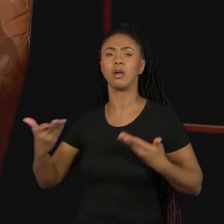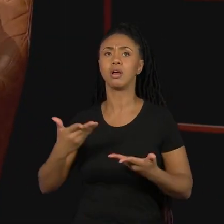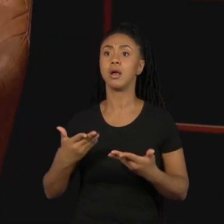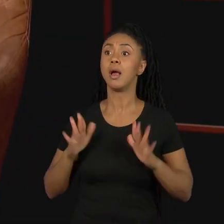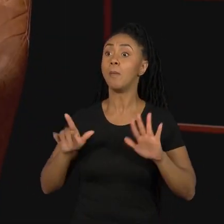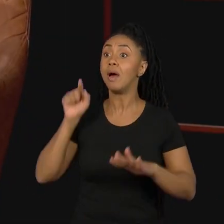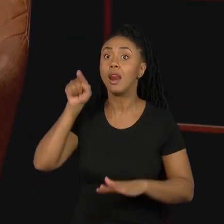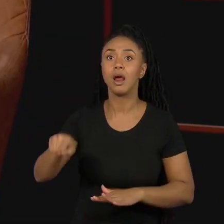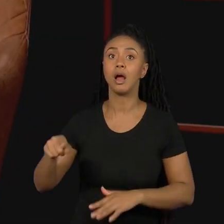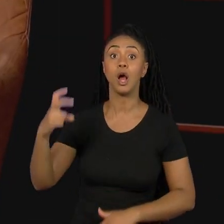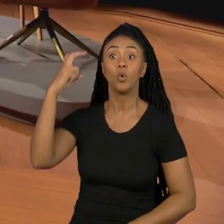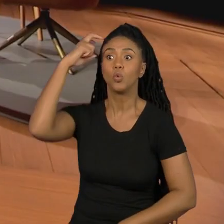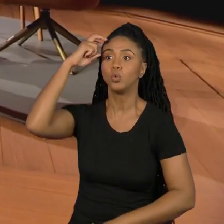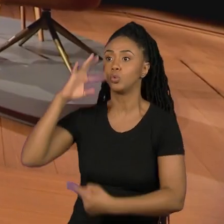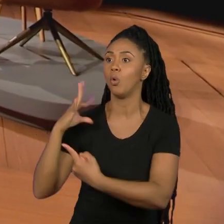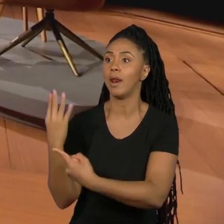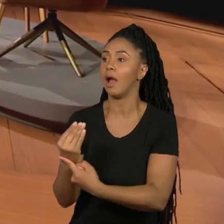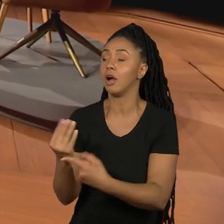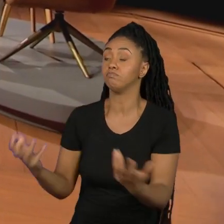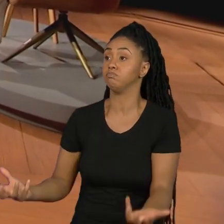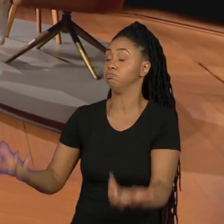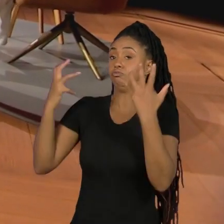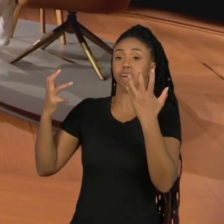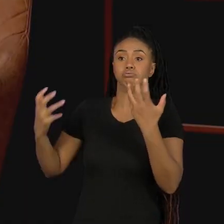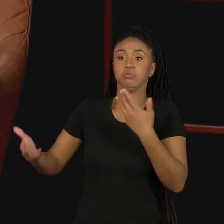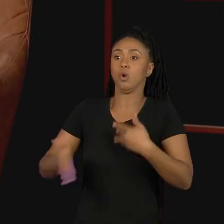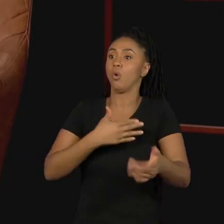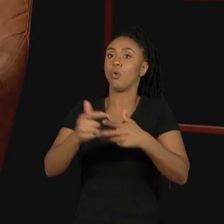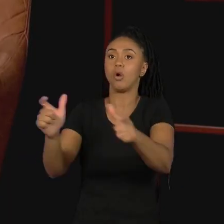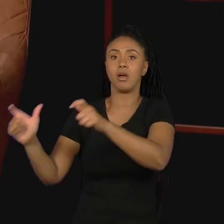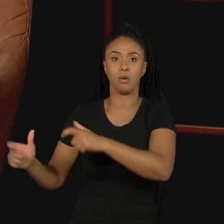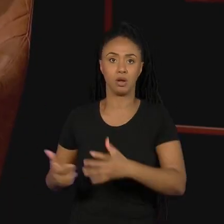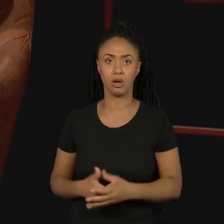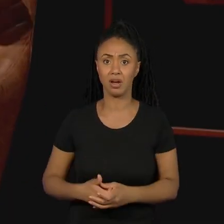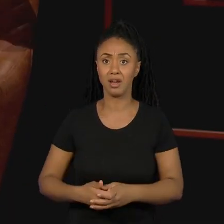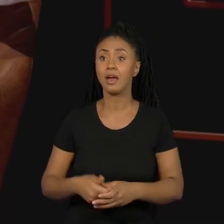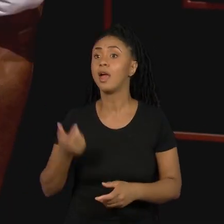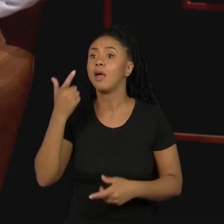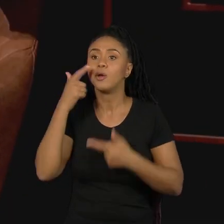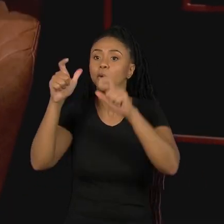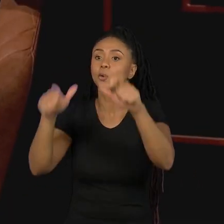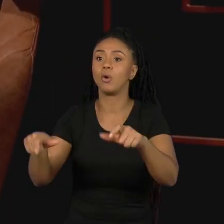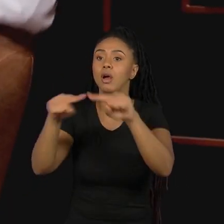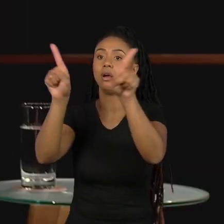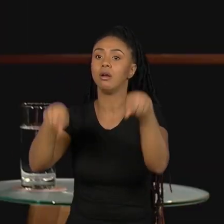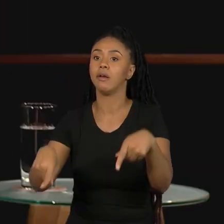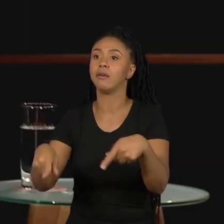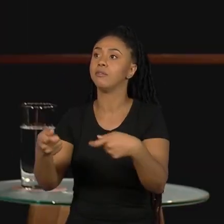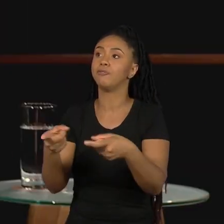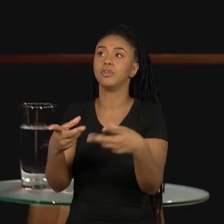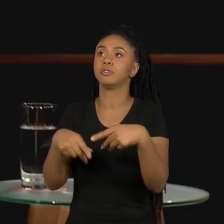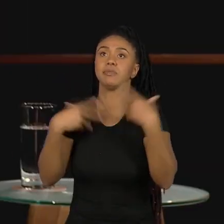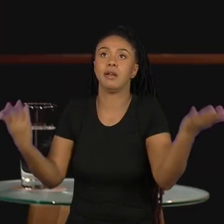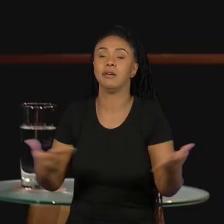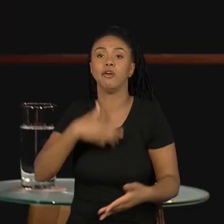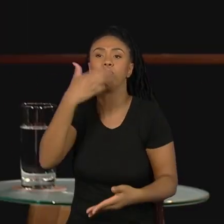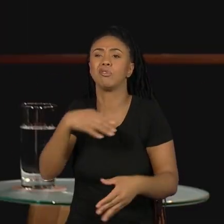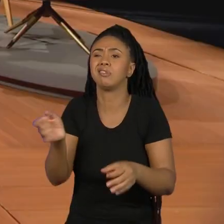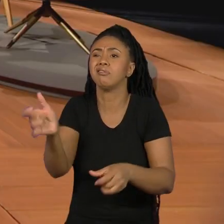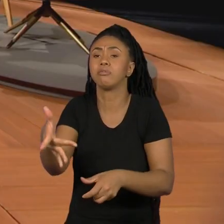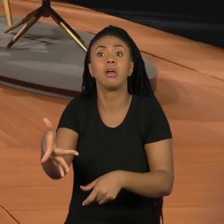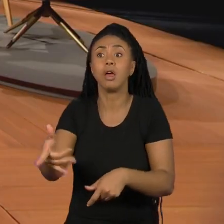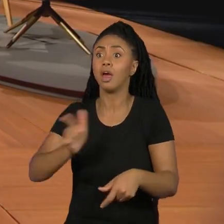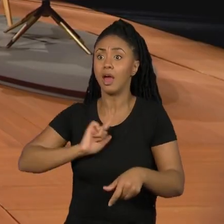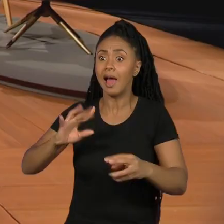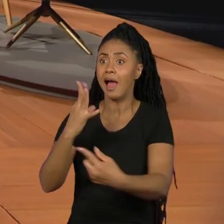é muito forte. Você não vê um boteco, uma quitanda que não tem um posto, uma gravura, algo. Entendeu?